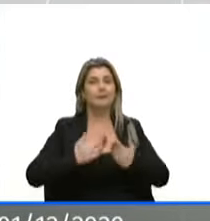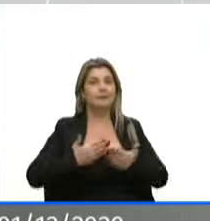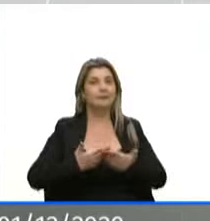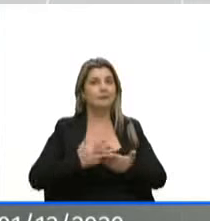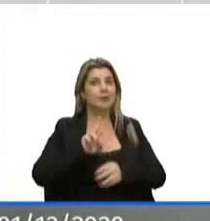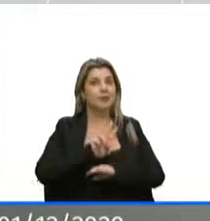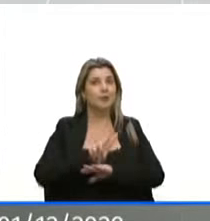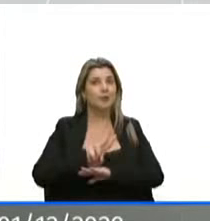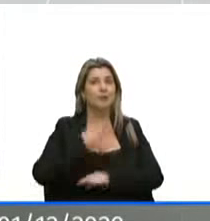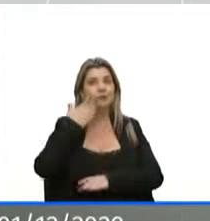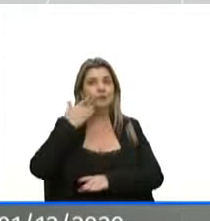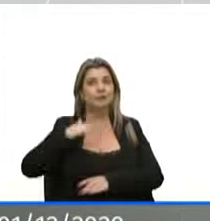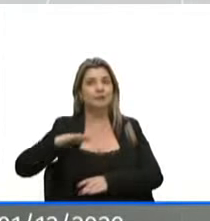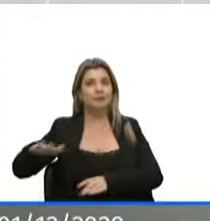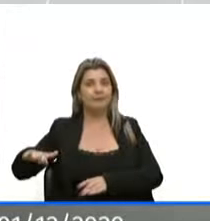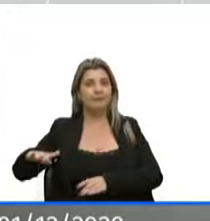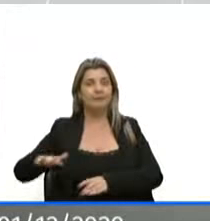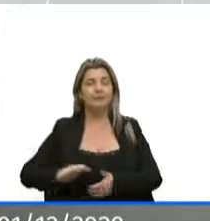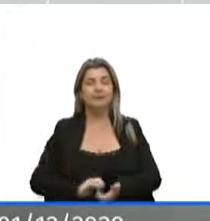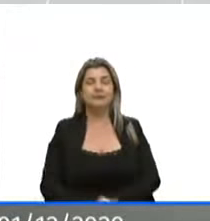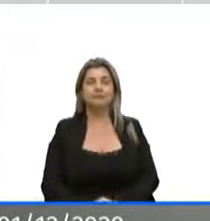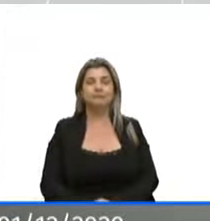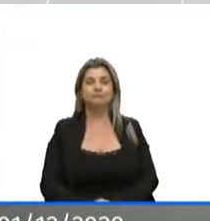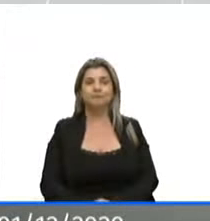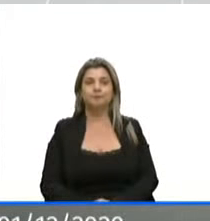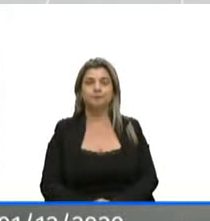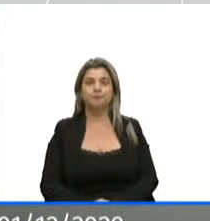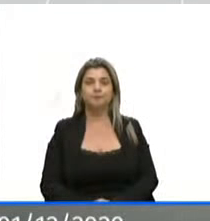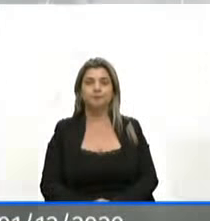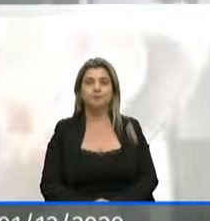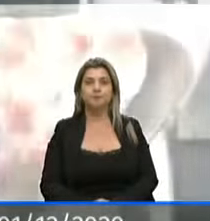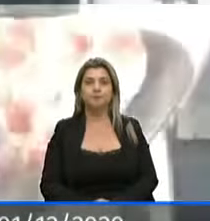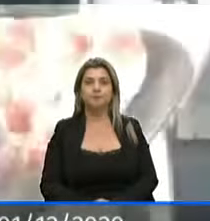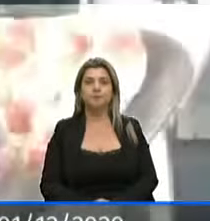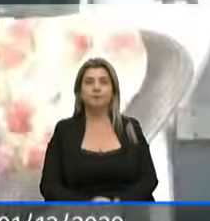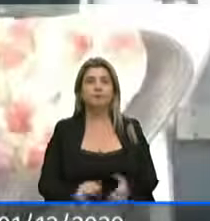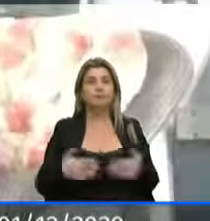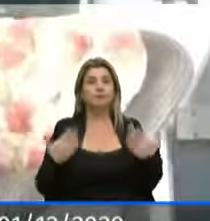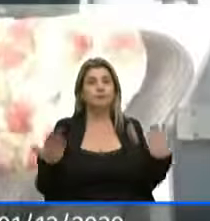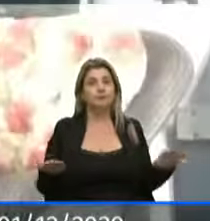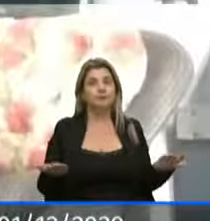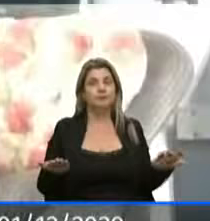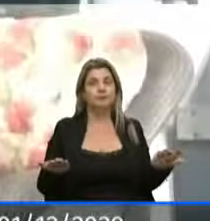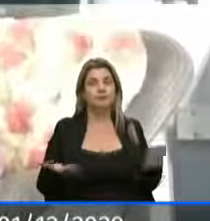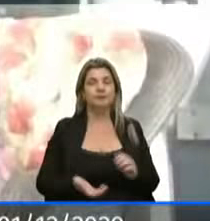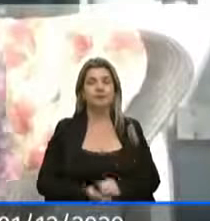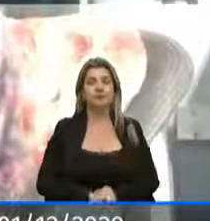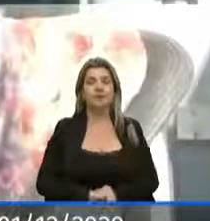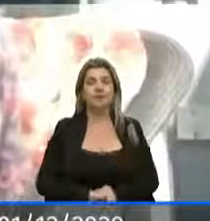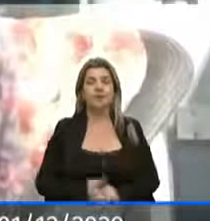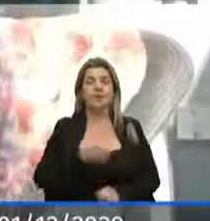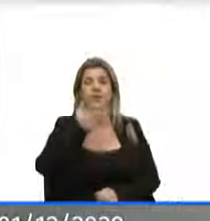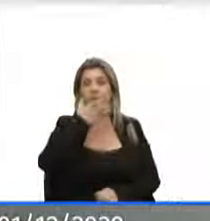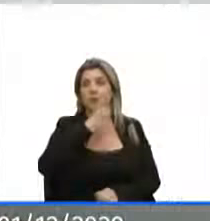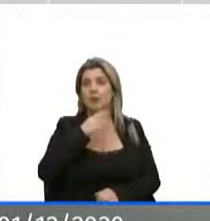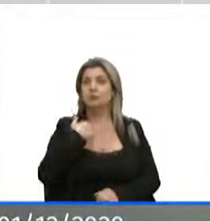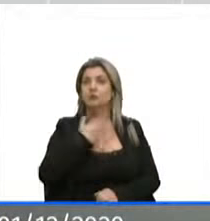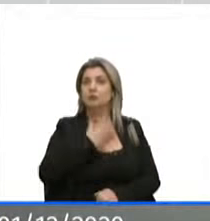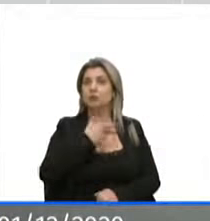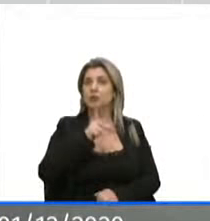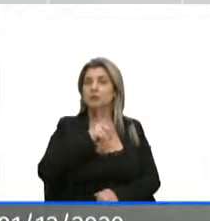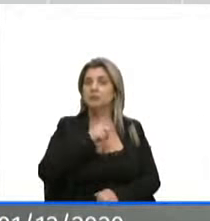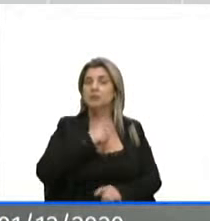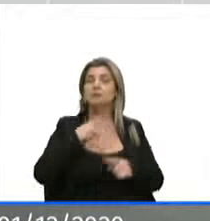É o Rui Irigaray e o Sucot. Então, assim, ó, eu acho que a gente